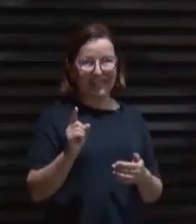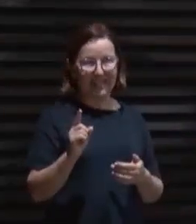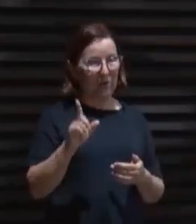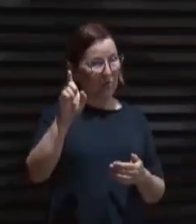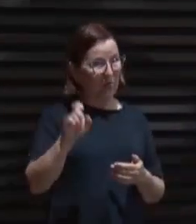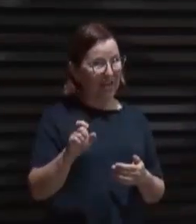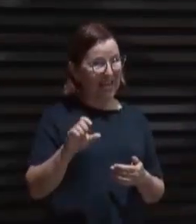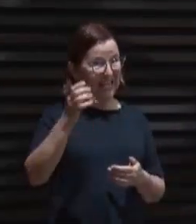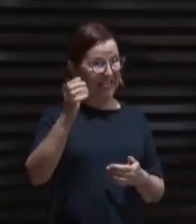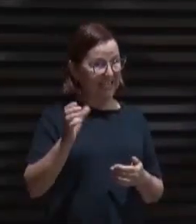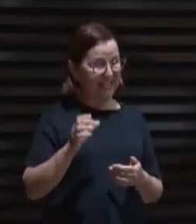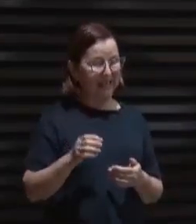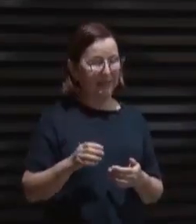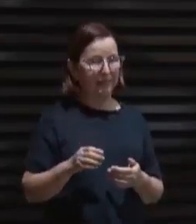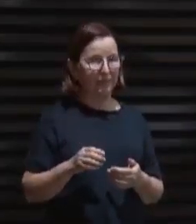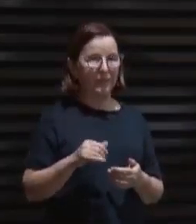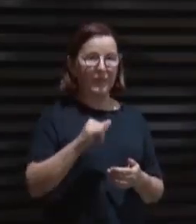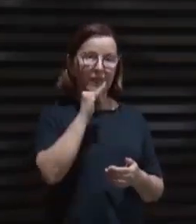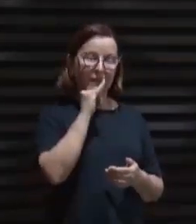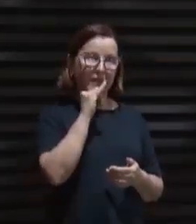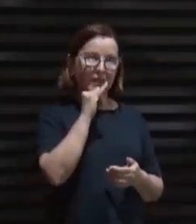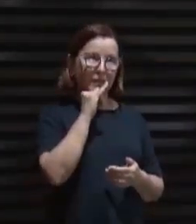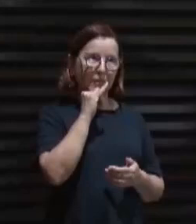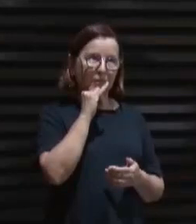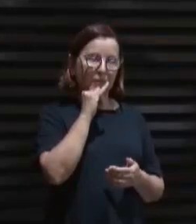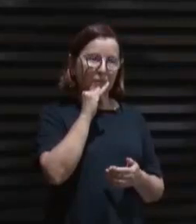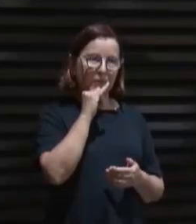o Big Bang não é considerado, do ponto de vista da